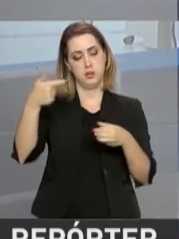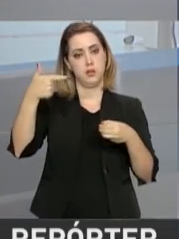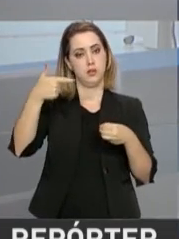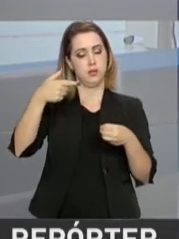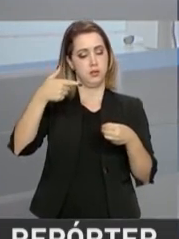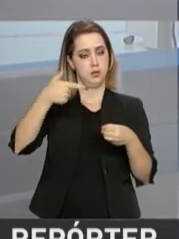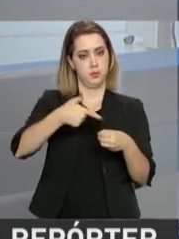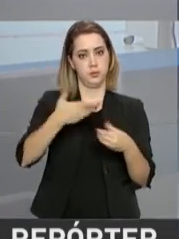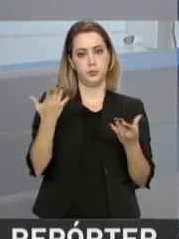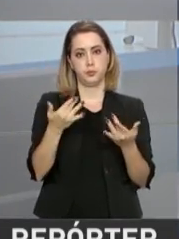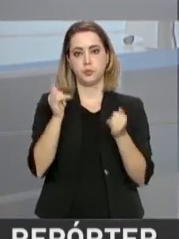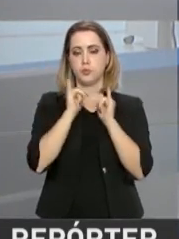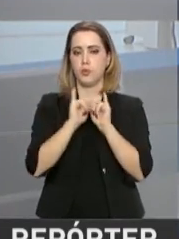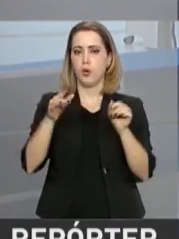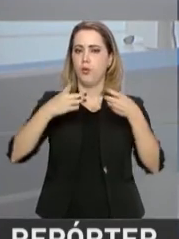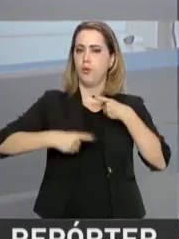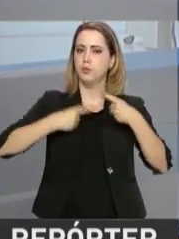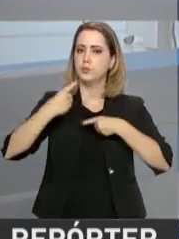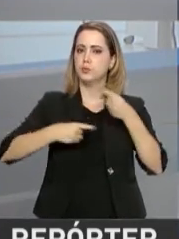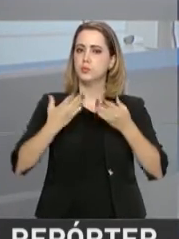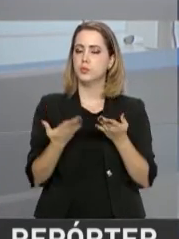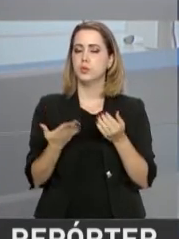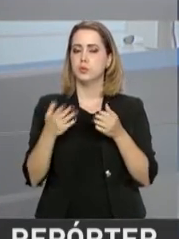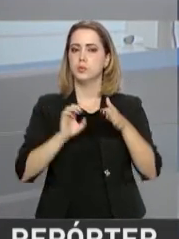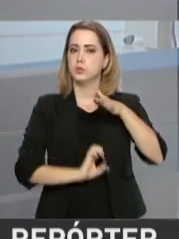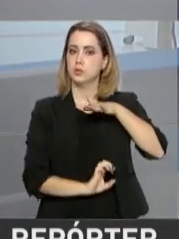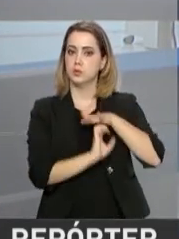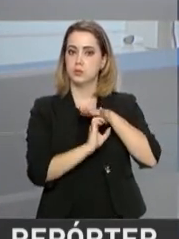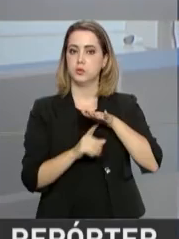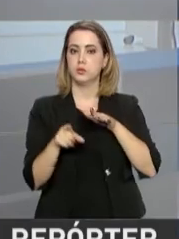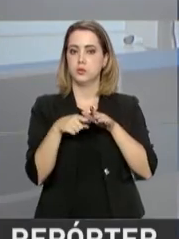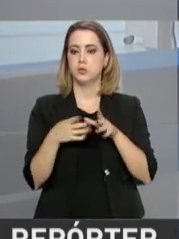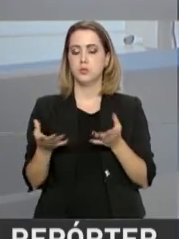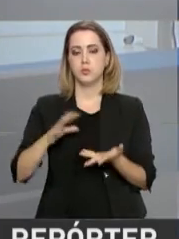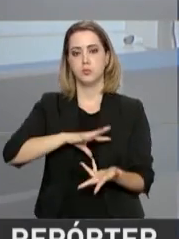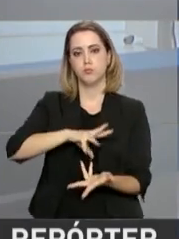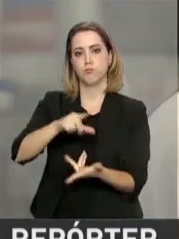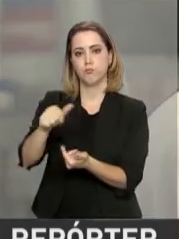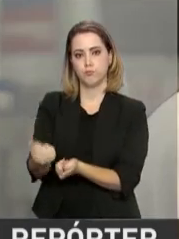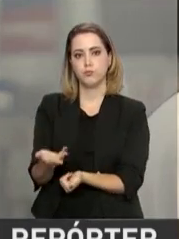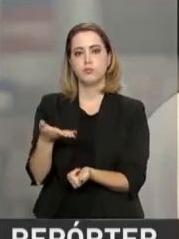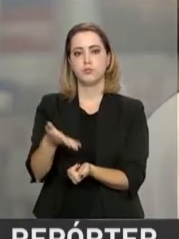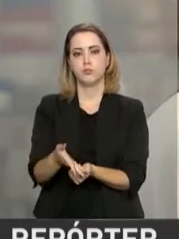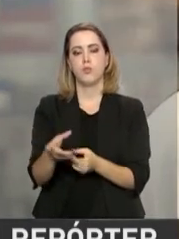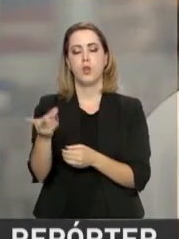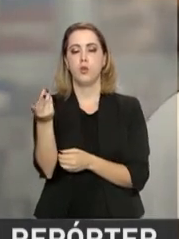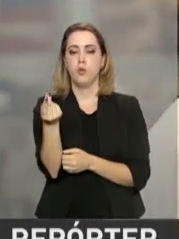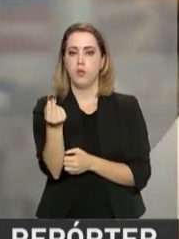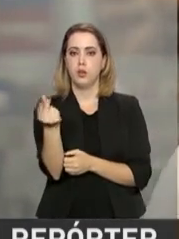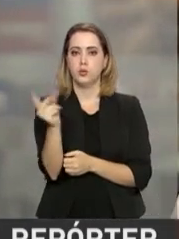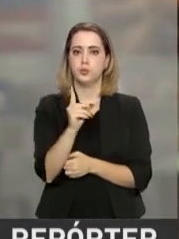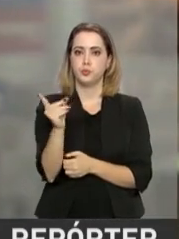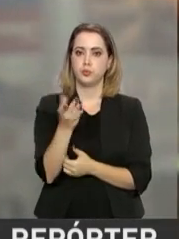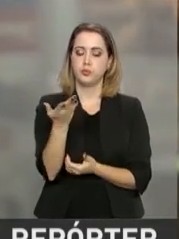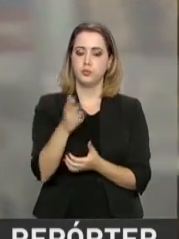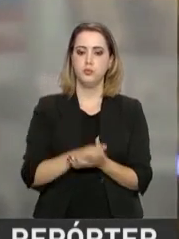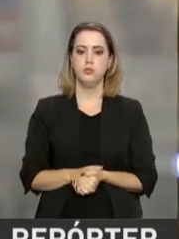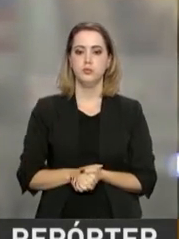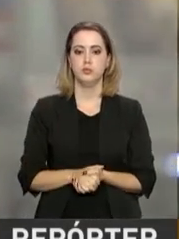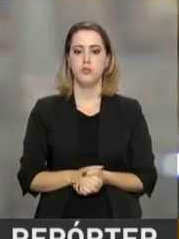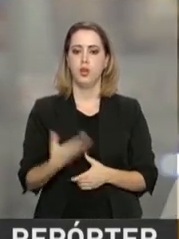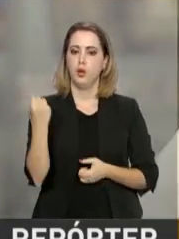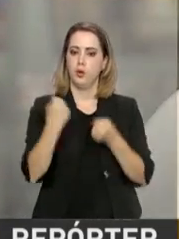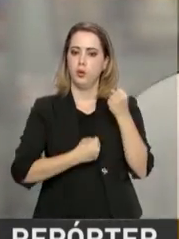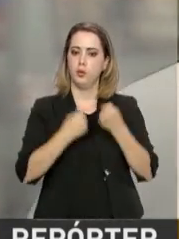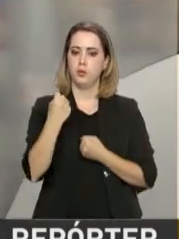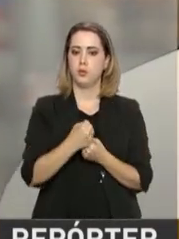da companhia, baseada em fatores como o mercado internacional e a cotação do dólar. O motorista Ronilson Monte